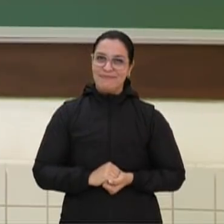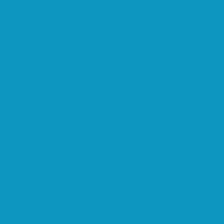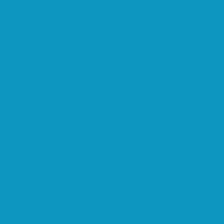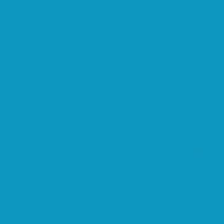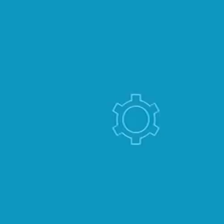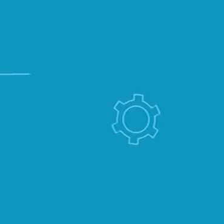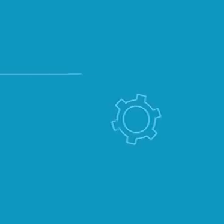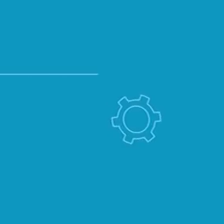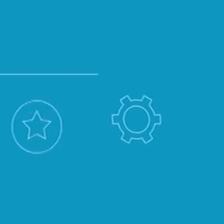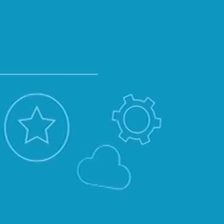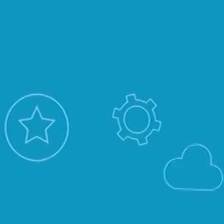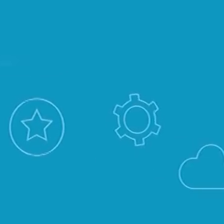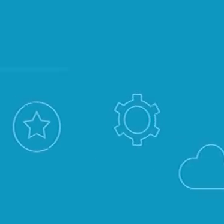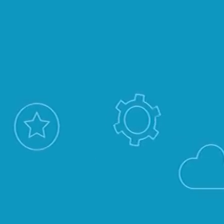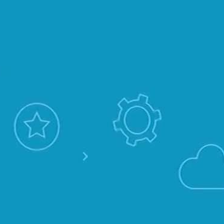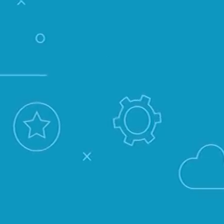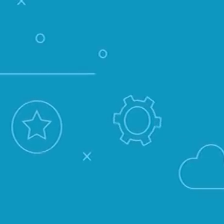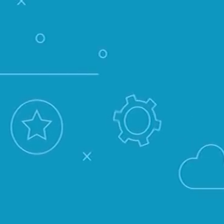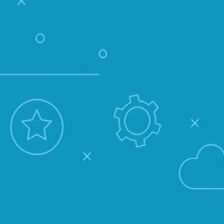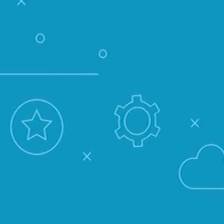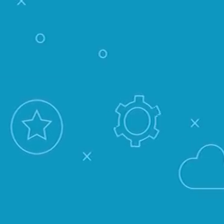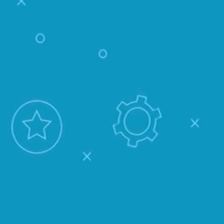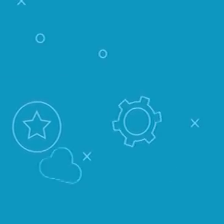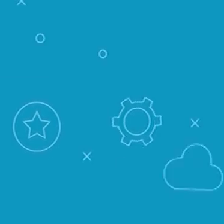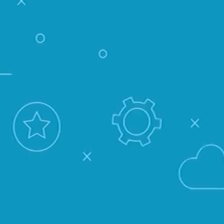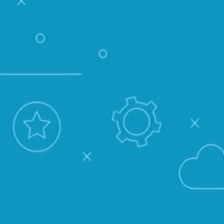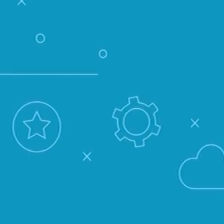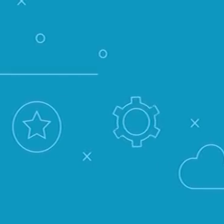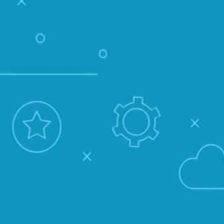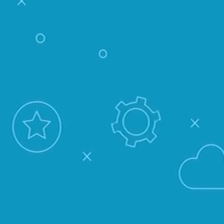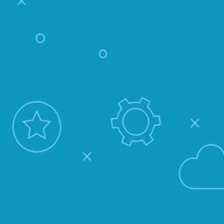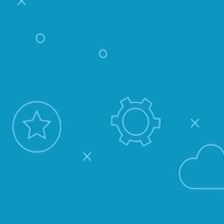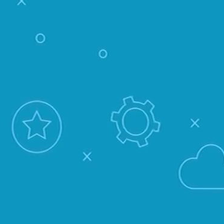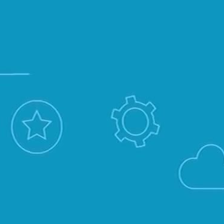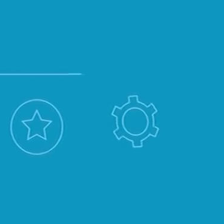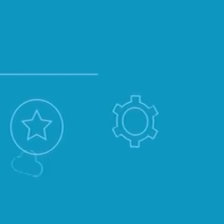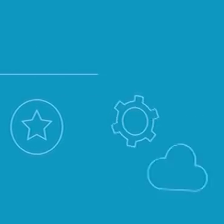que falaremos de outros assuntos importantes. Eu desejo a todos e a todas bons estudos e até a próxima